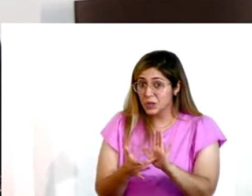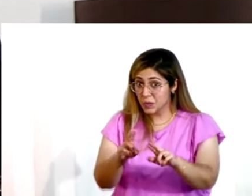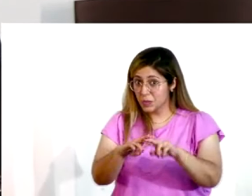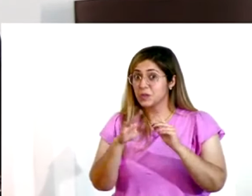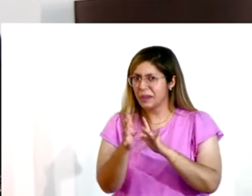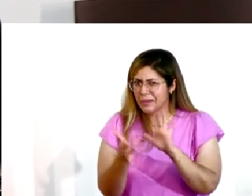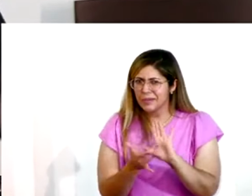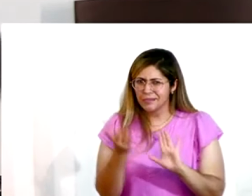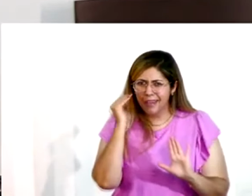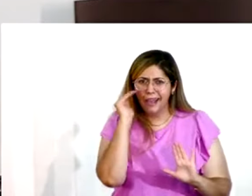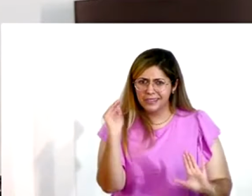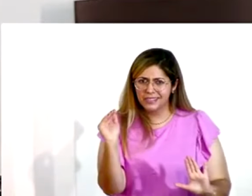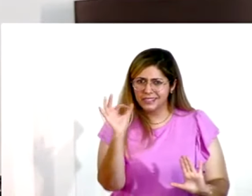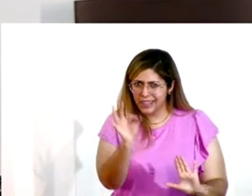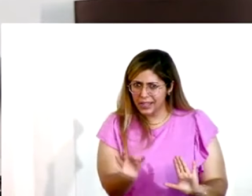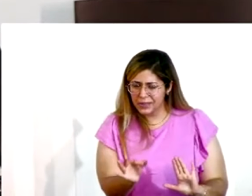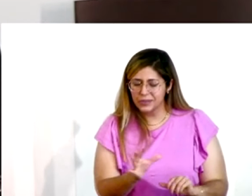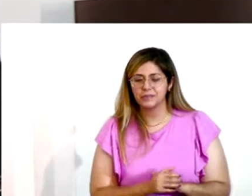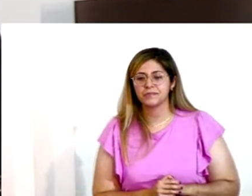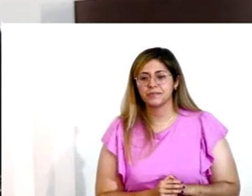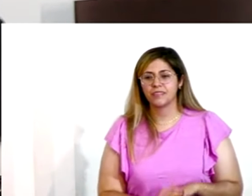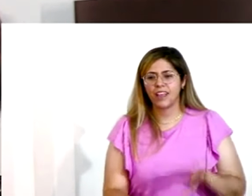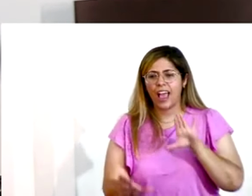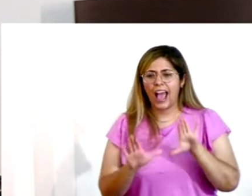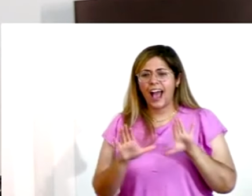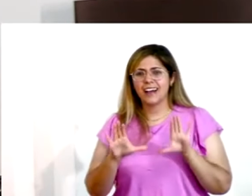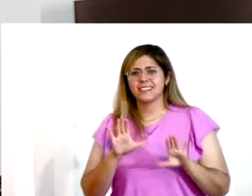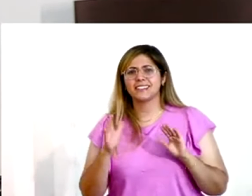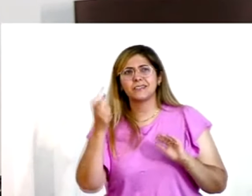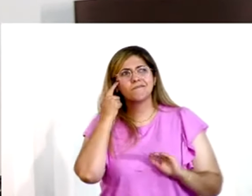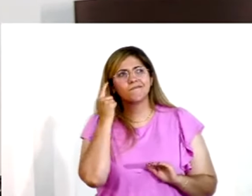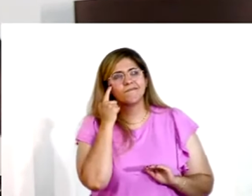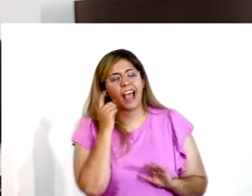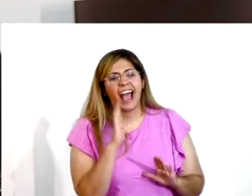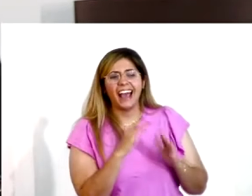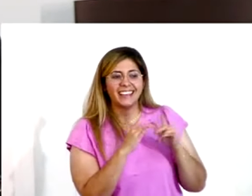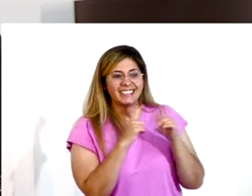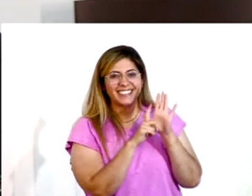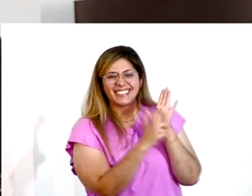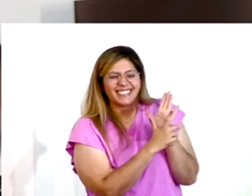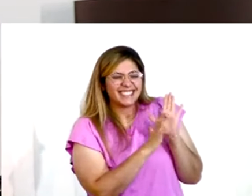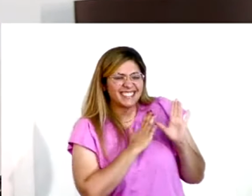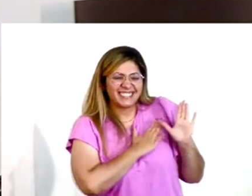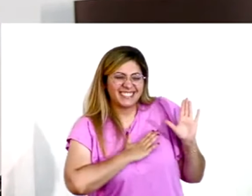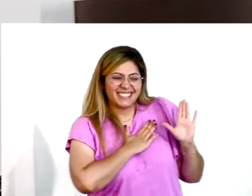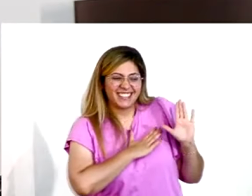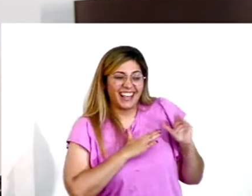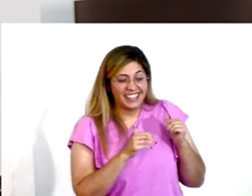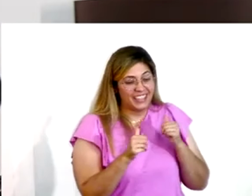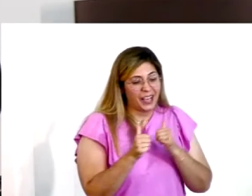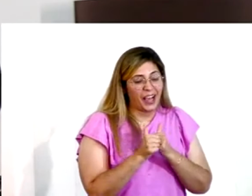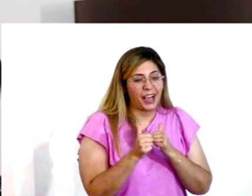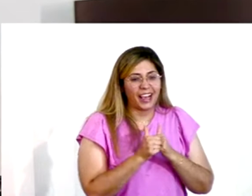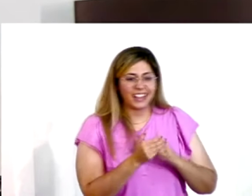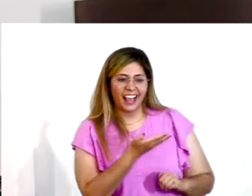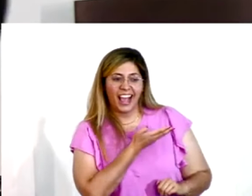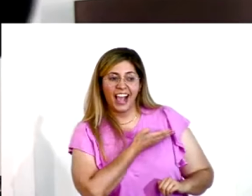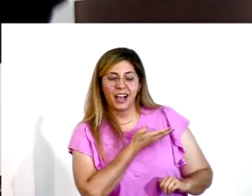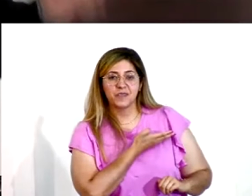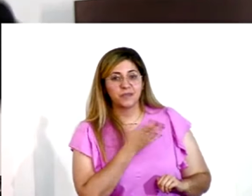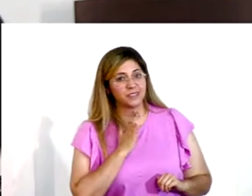que sim. Eu gosto tanto dessa igreja, tem muitas coisas que me agradam nessa igreja. É perto da minha casa, eu